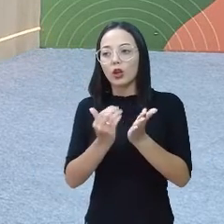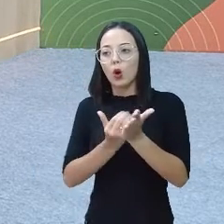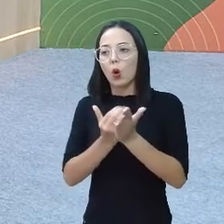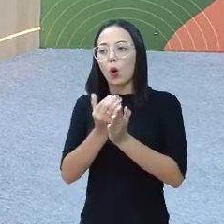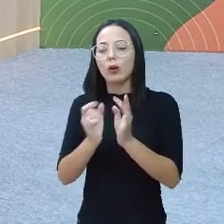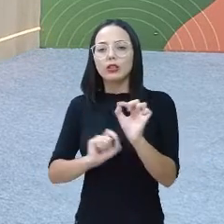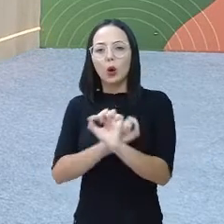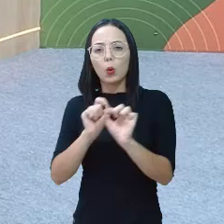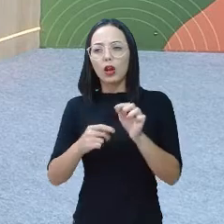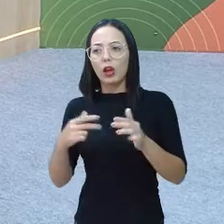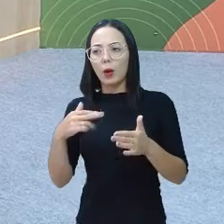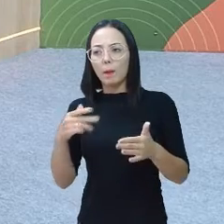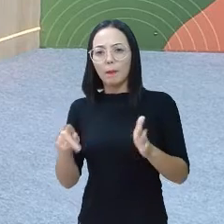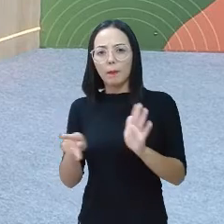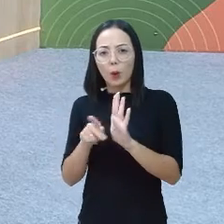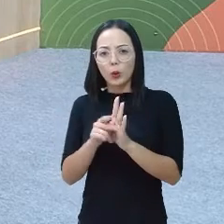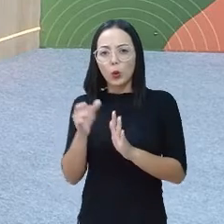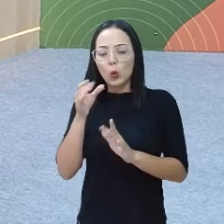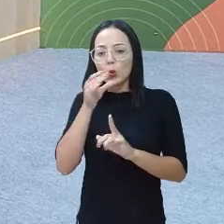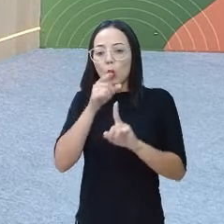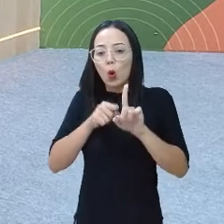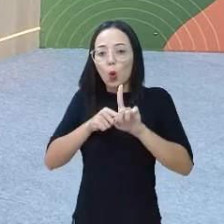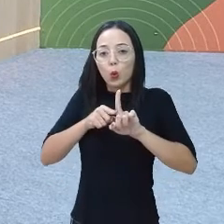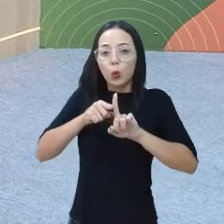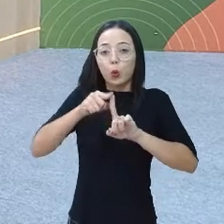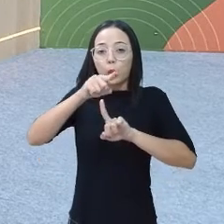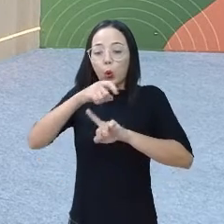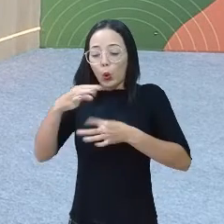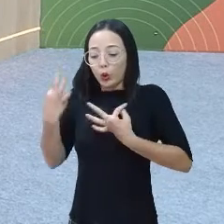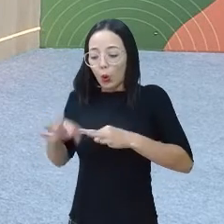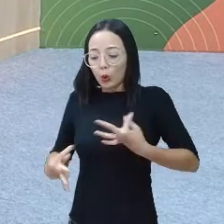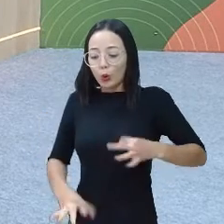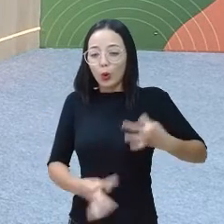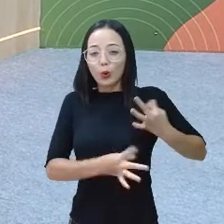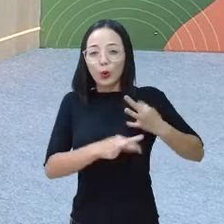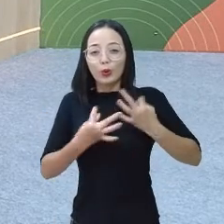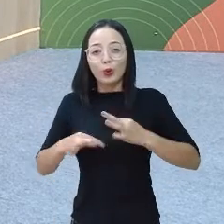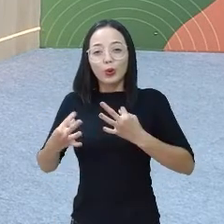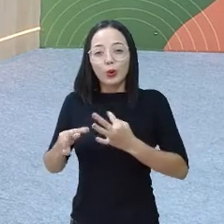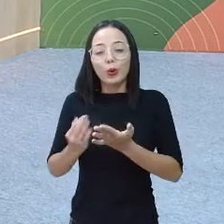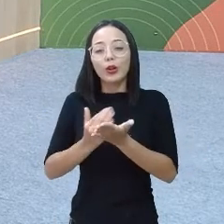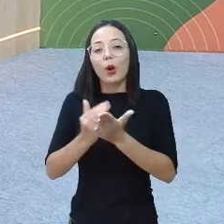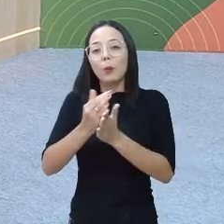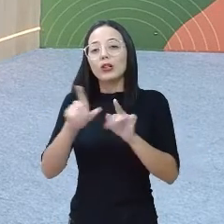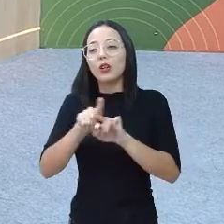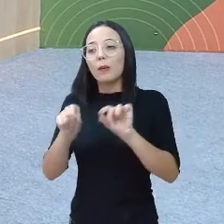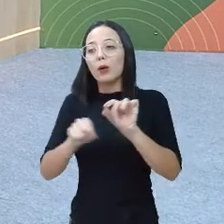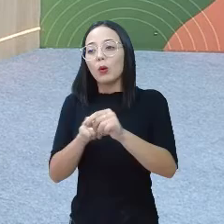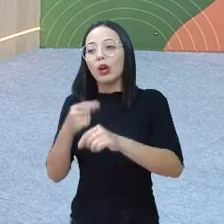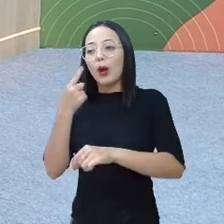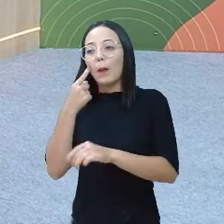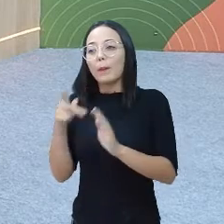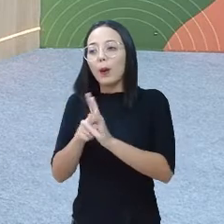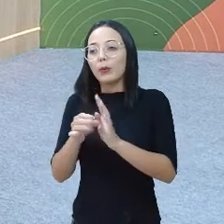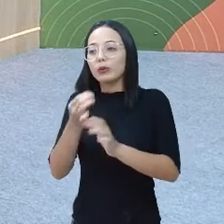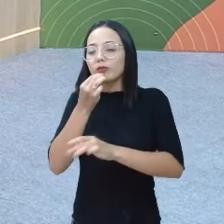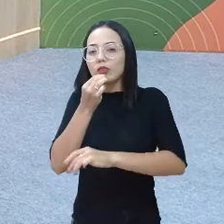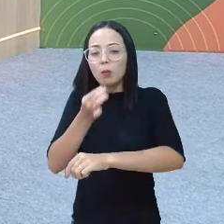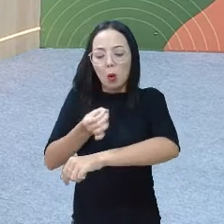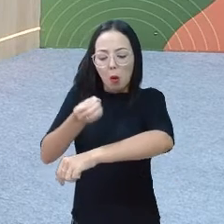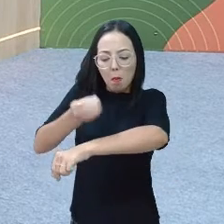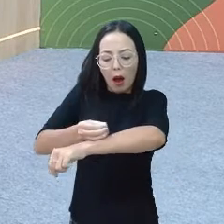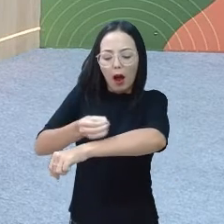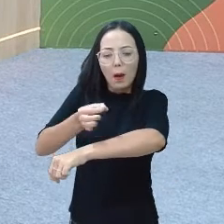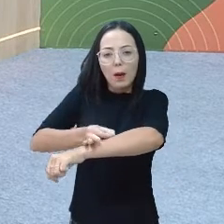ter febre muito alta, né, dores muito fortes, e você vai ter pústulas, ou seja,